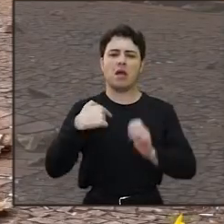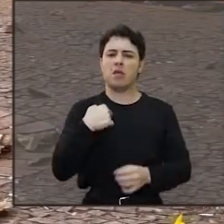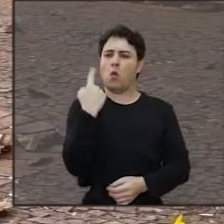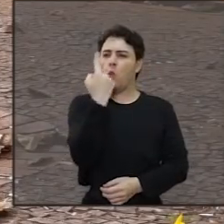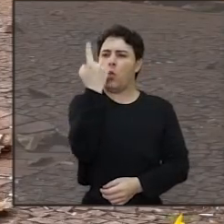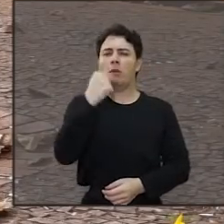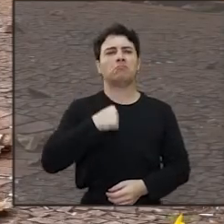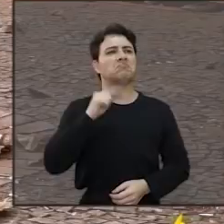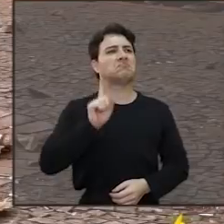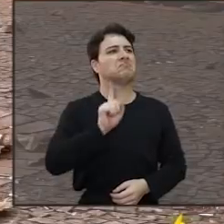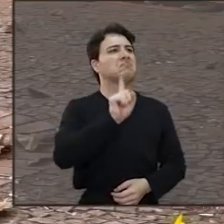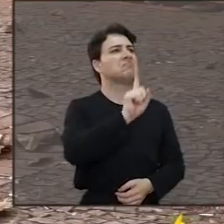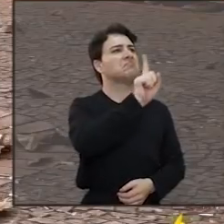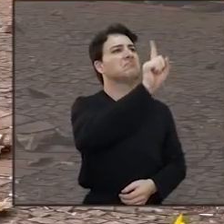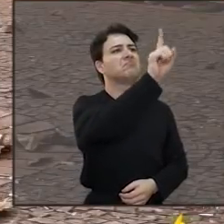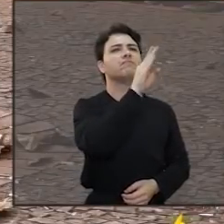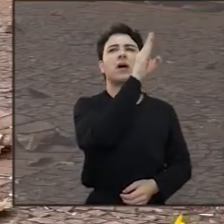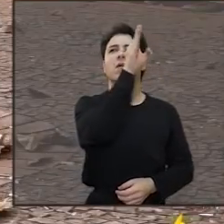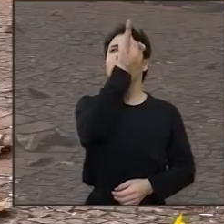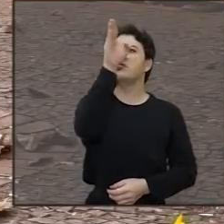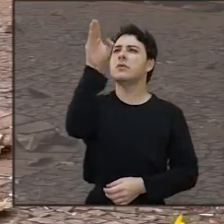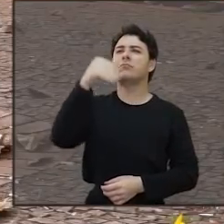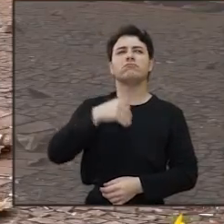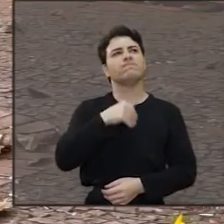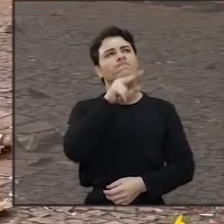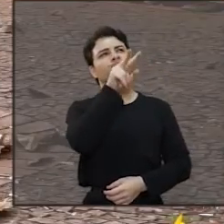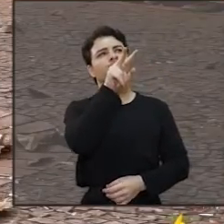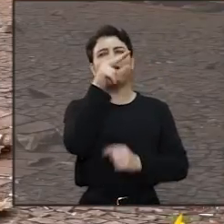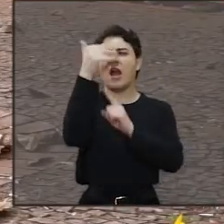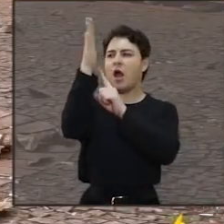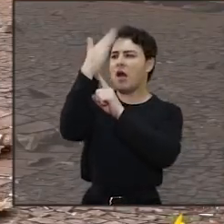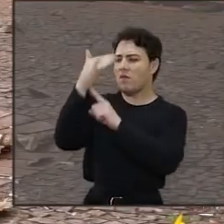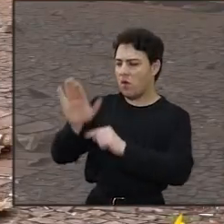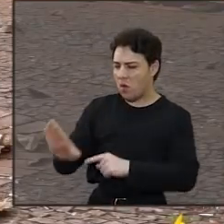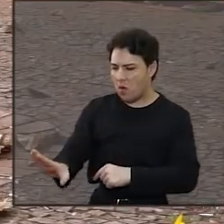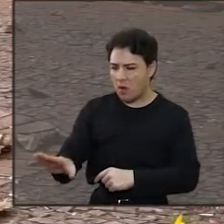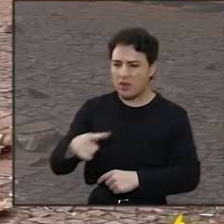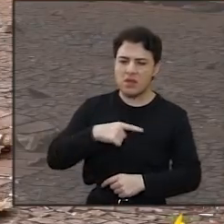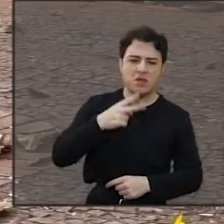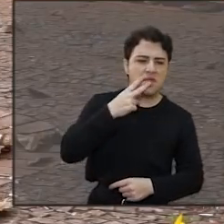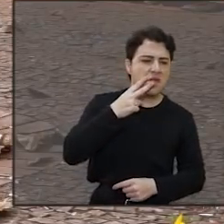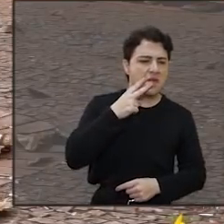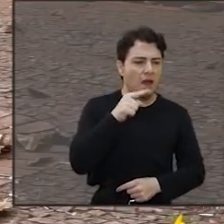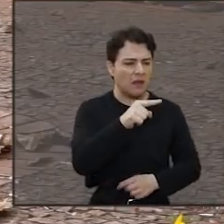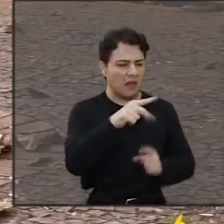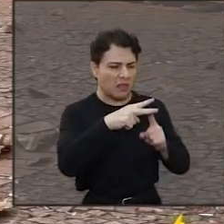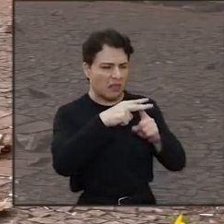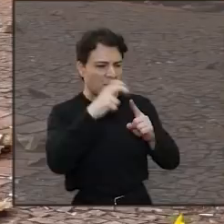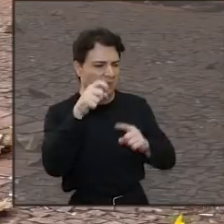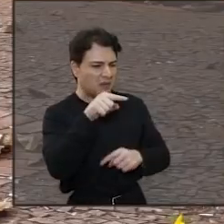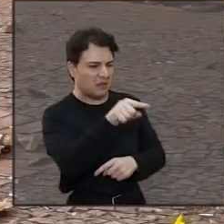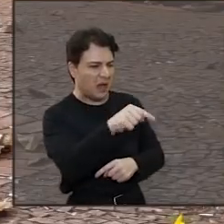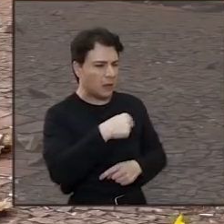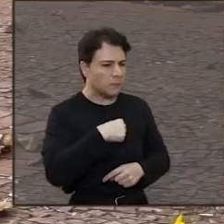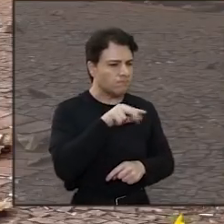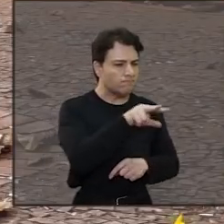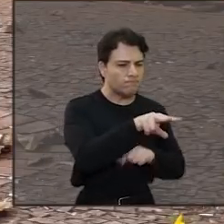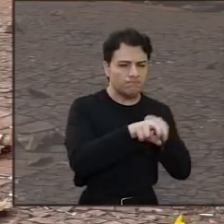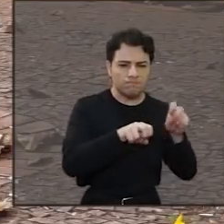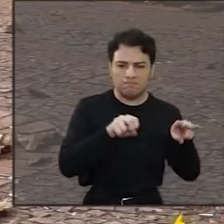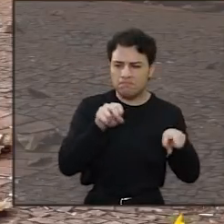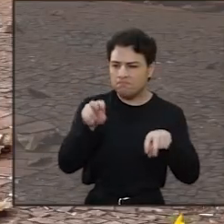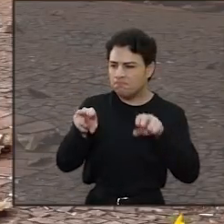nas praças de madrugada, às vezes sozinho mesmo. E era onde eu tinha meu processo criativo. É onde eu ficava olhando a folha no chão, eu ficava pensando na